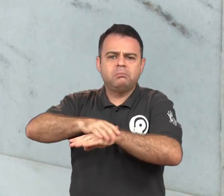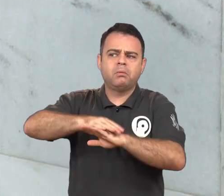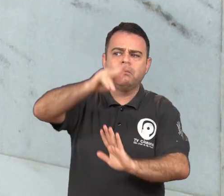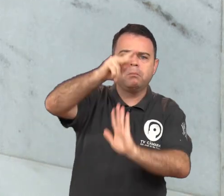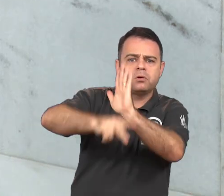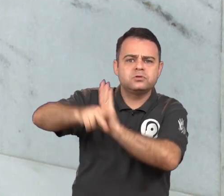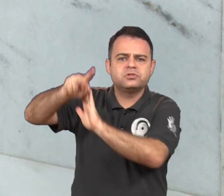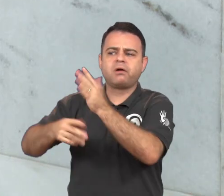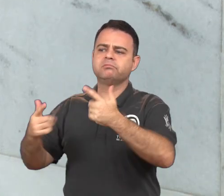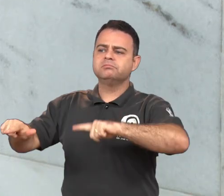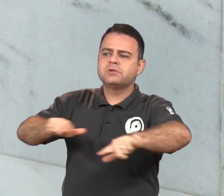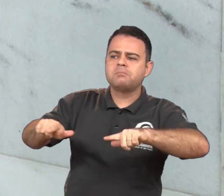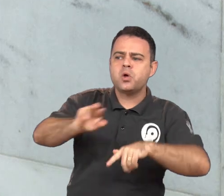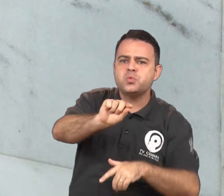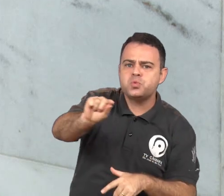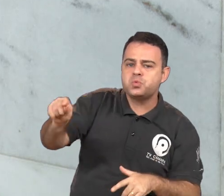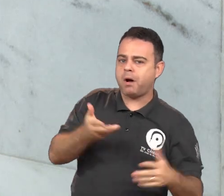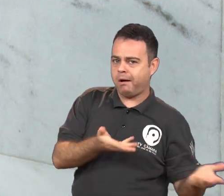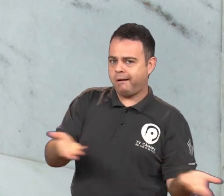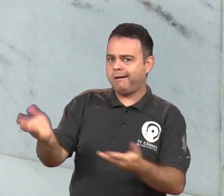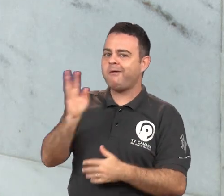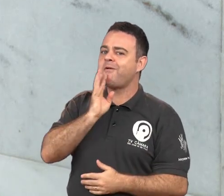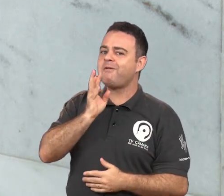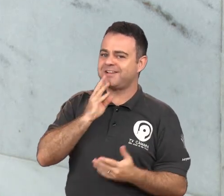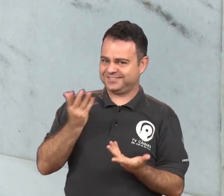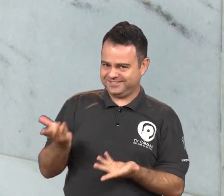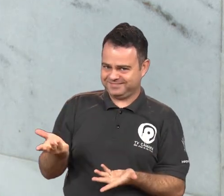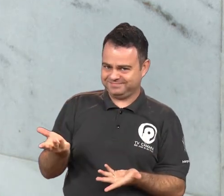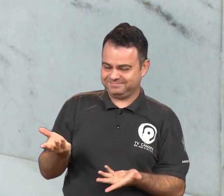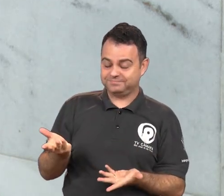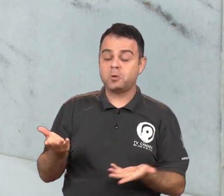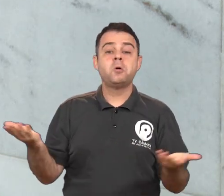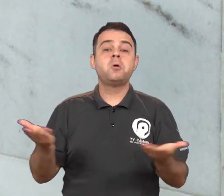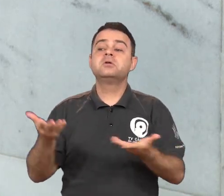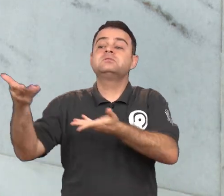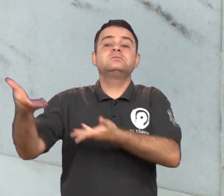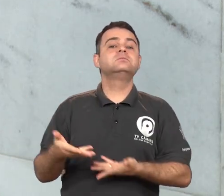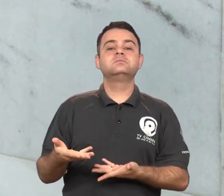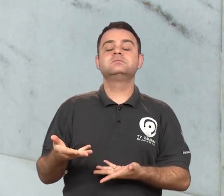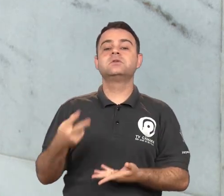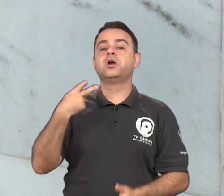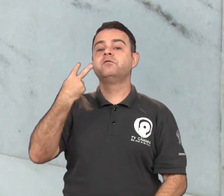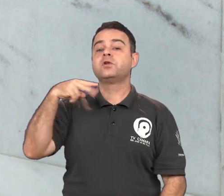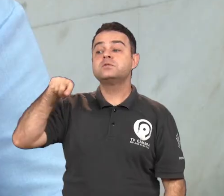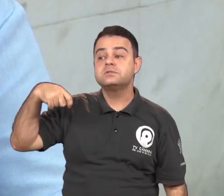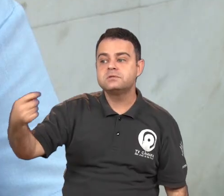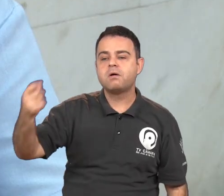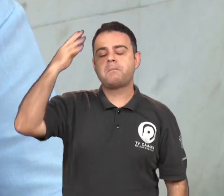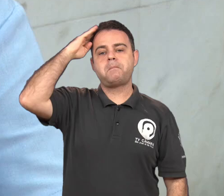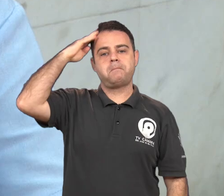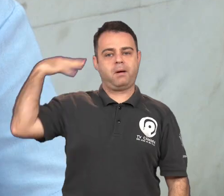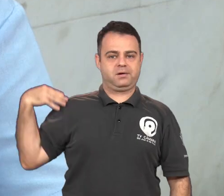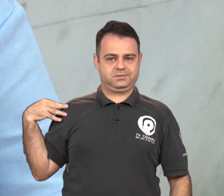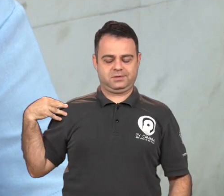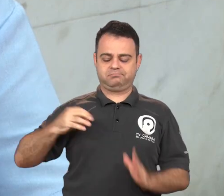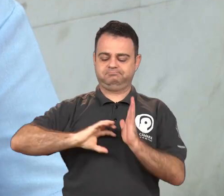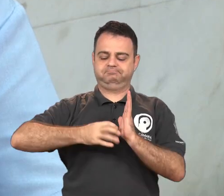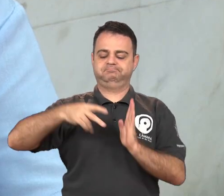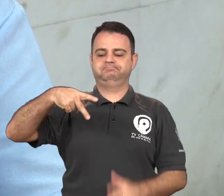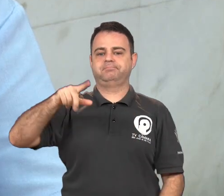trabalhos realizados pelos vereadores de São José do Rio Preto. E nesta edição, a nossa convidada é a vereadora